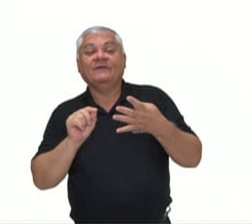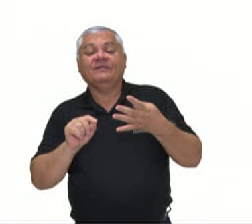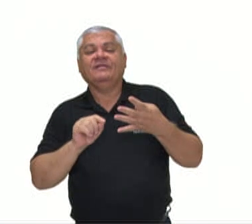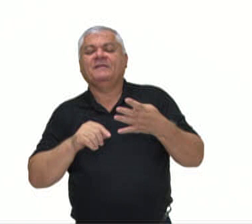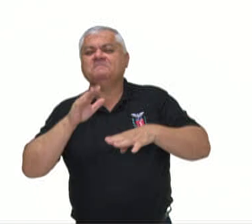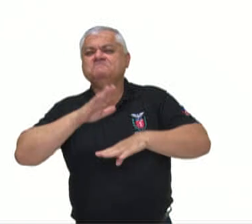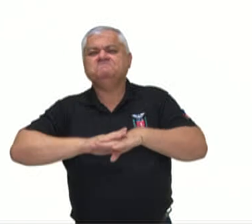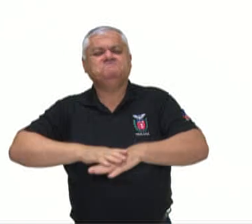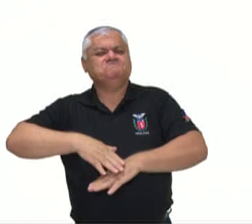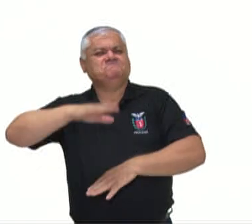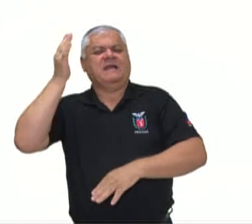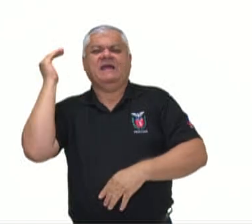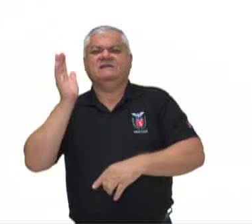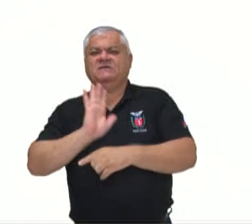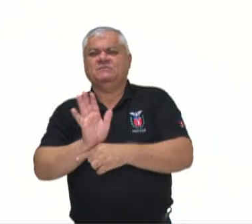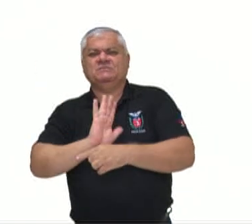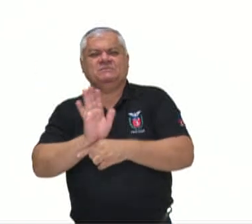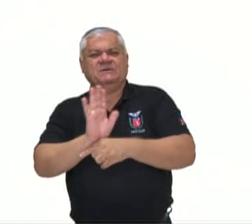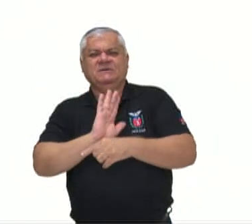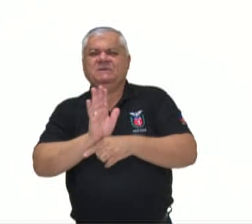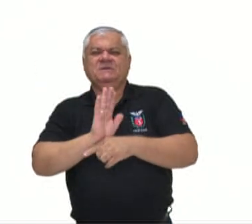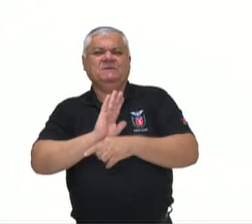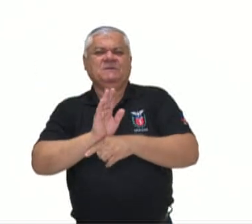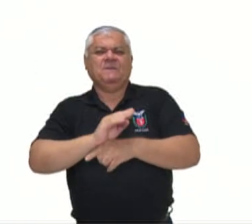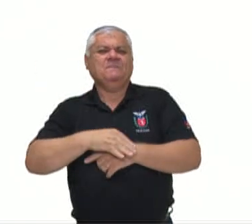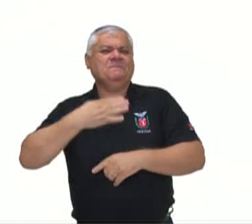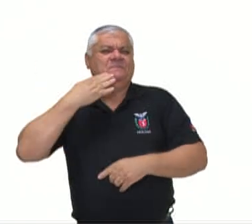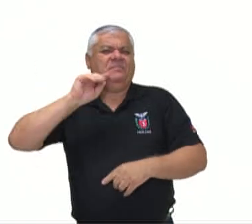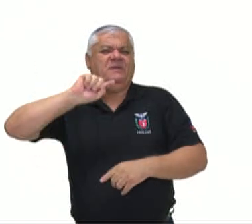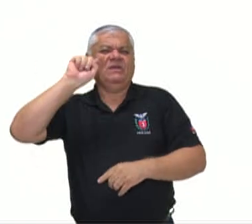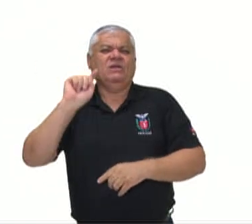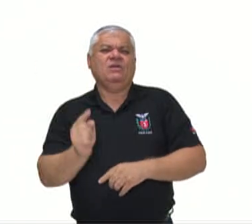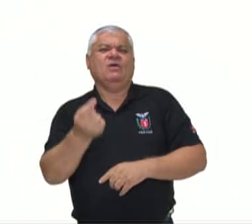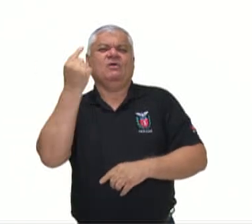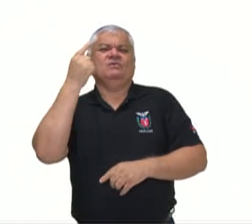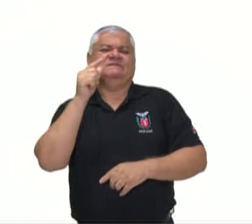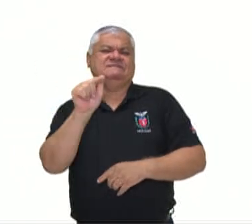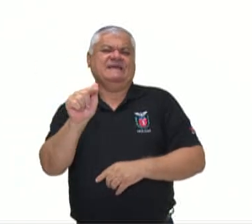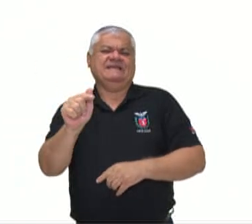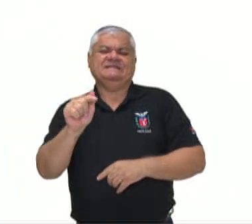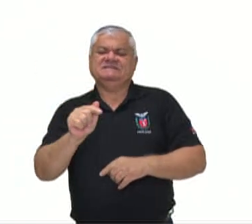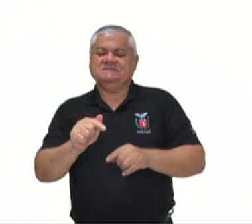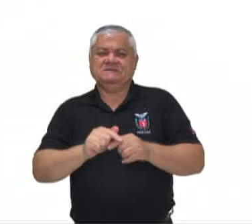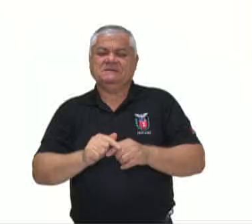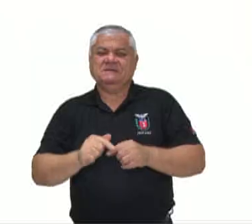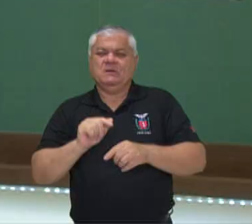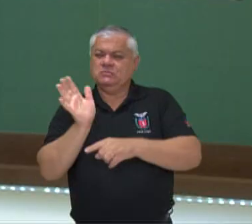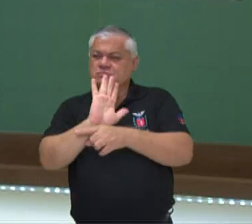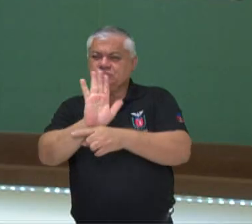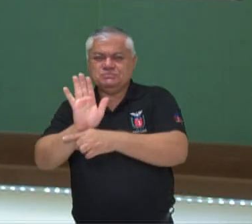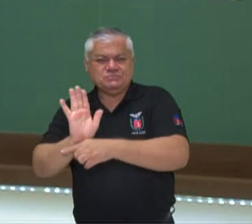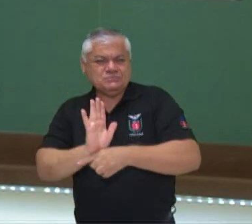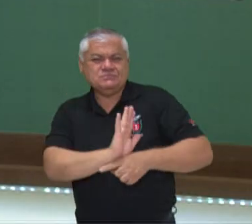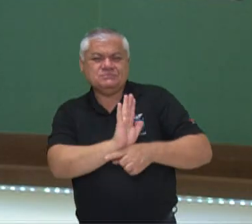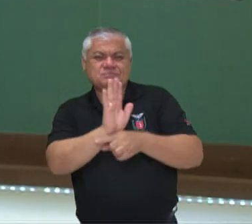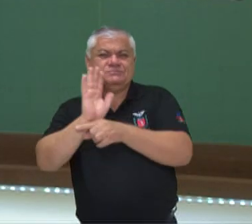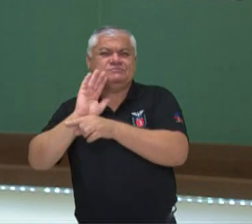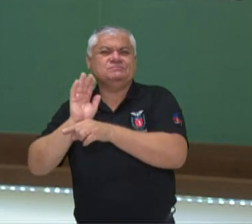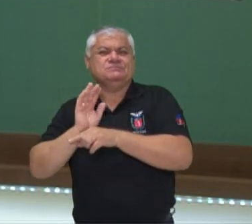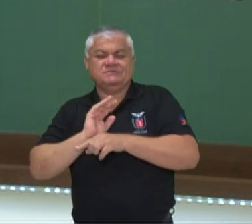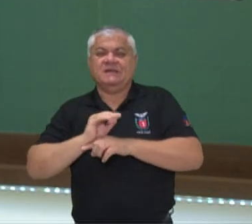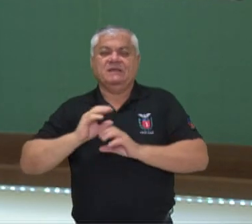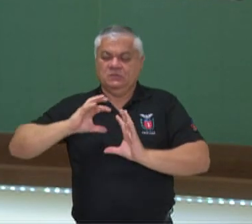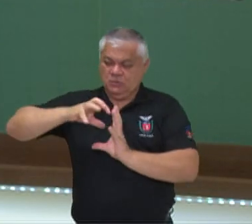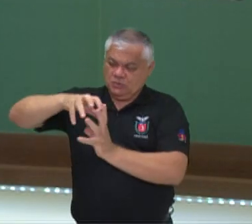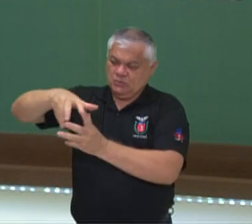video views of social content on social media platforms. E teve mais de 7 bilhões de vídeos vistos